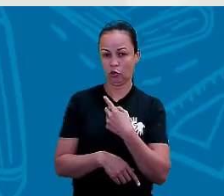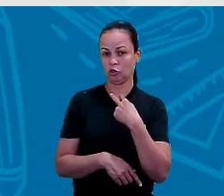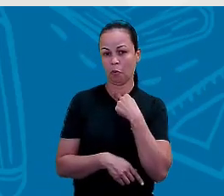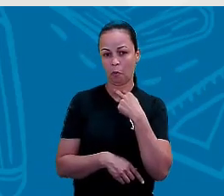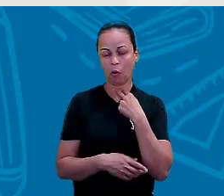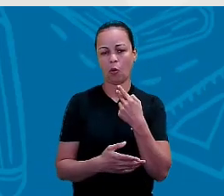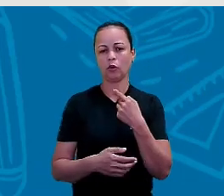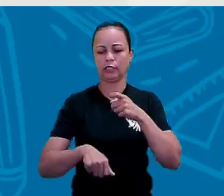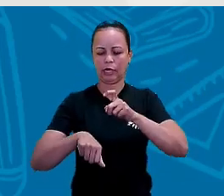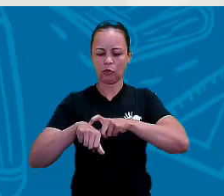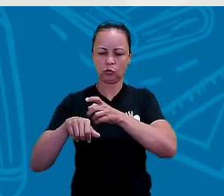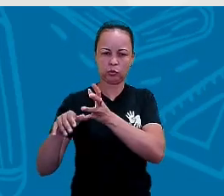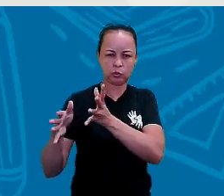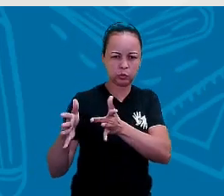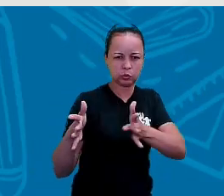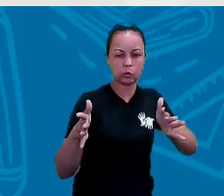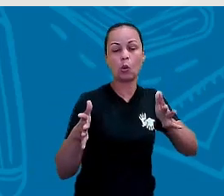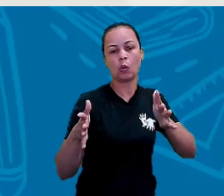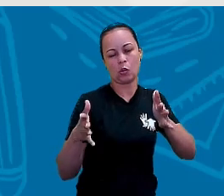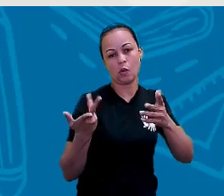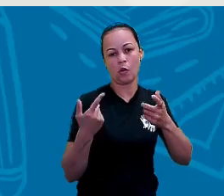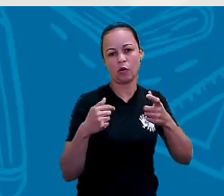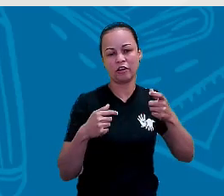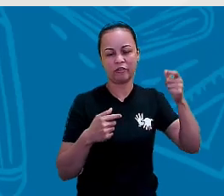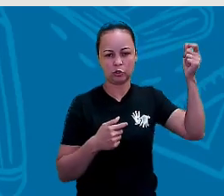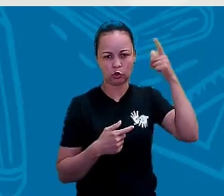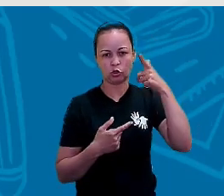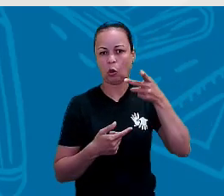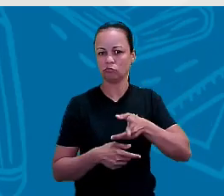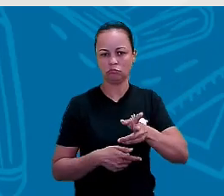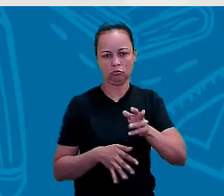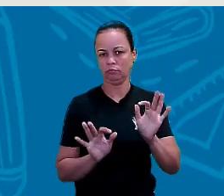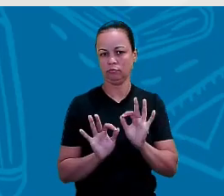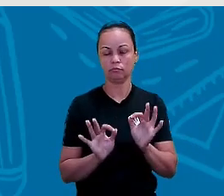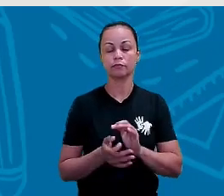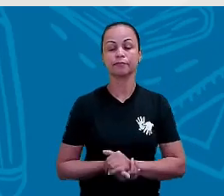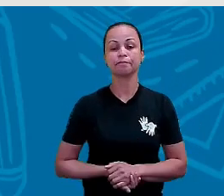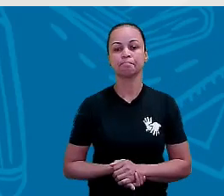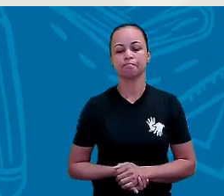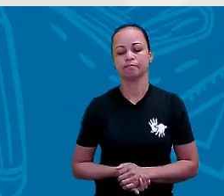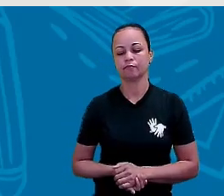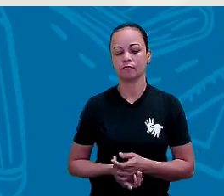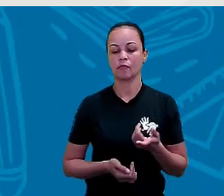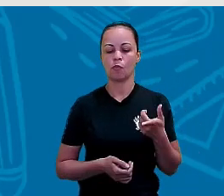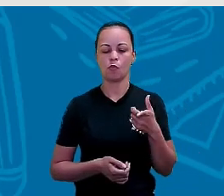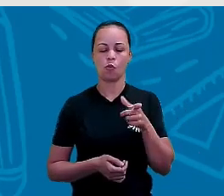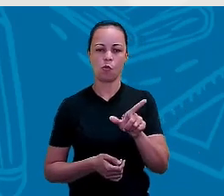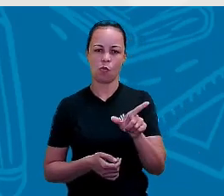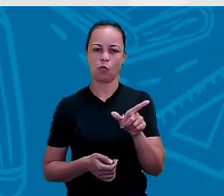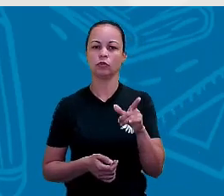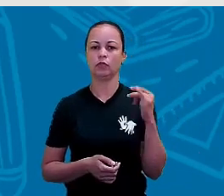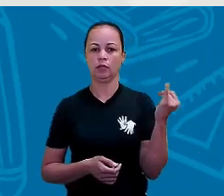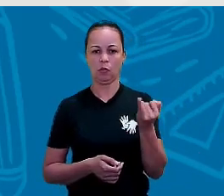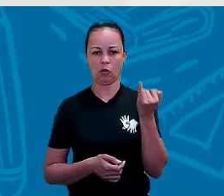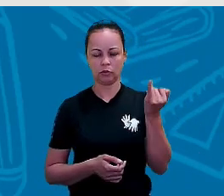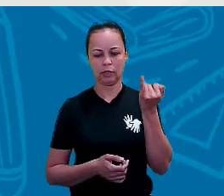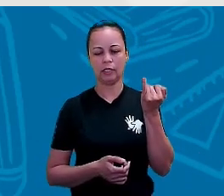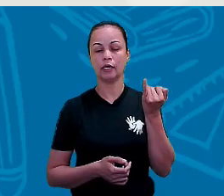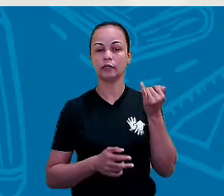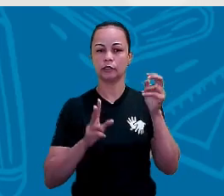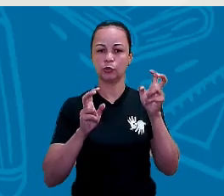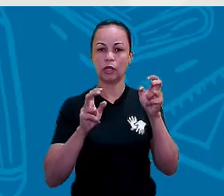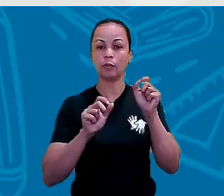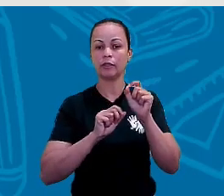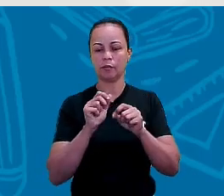expondo nesses horários aí que eu citei para vocês, tá certo? E outra questão também importante é